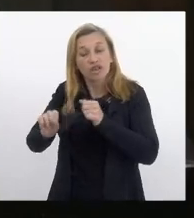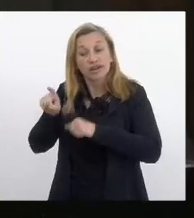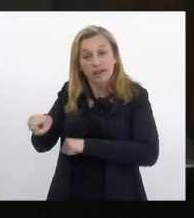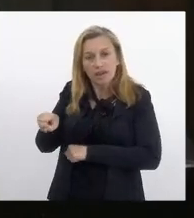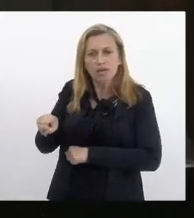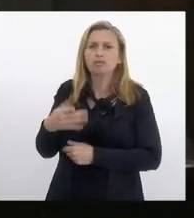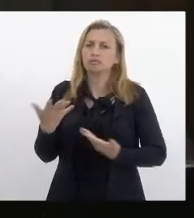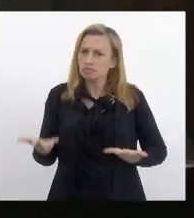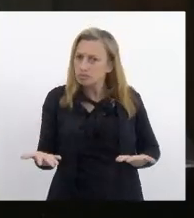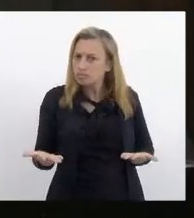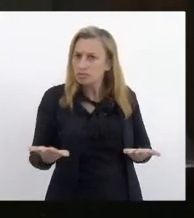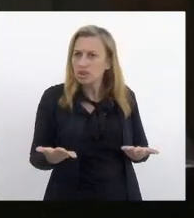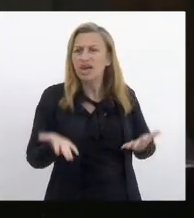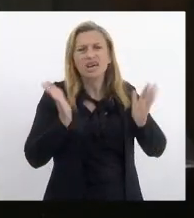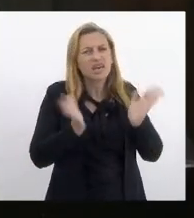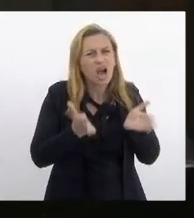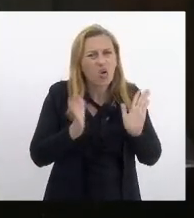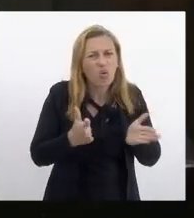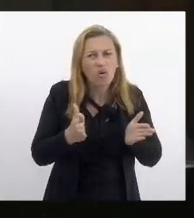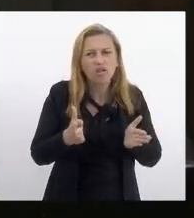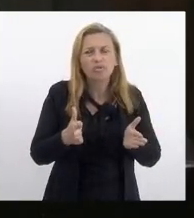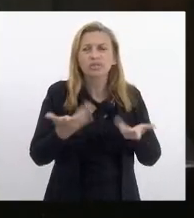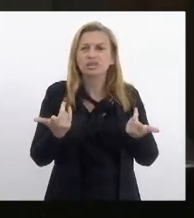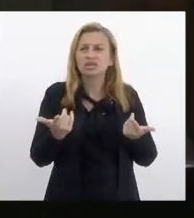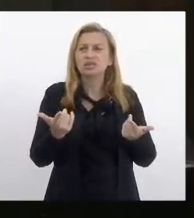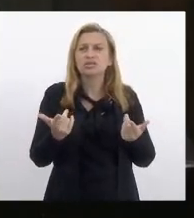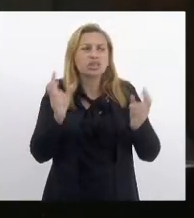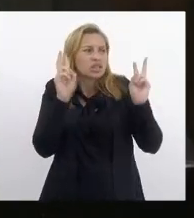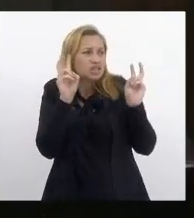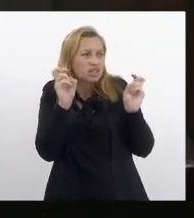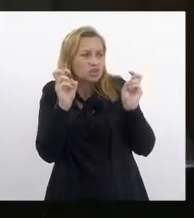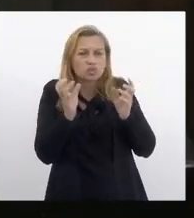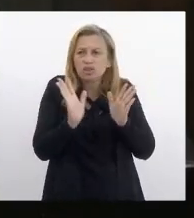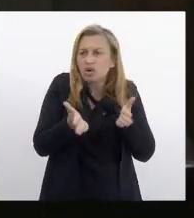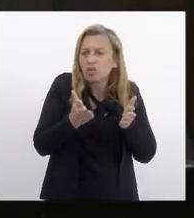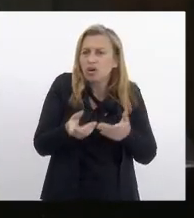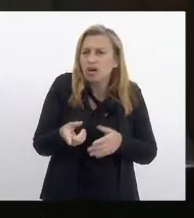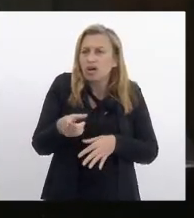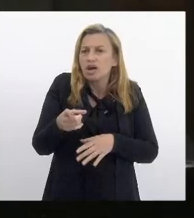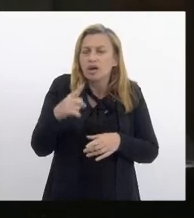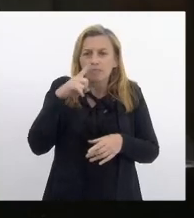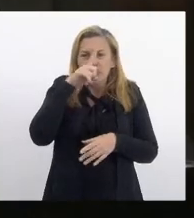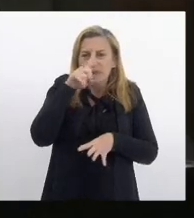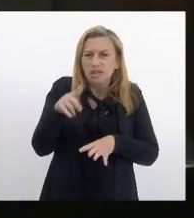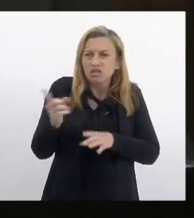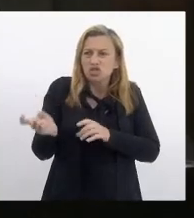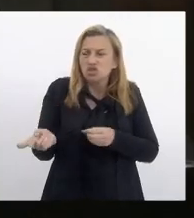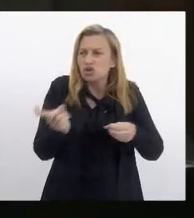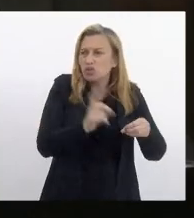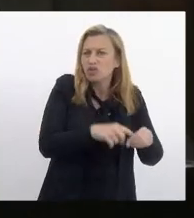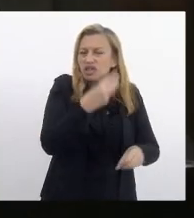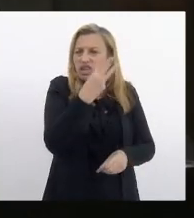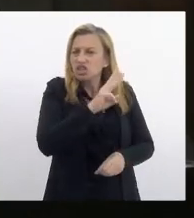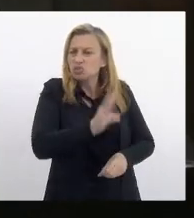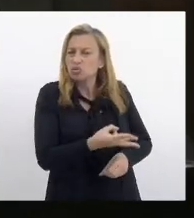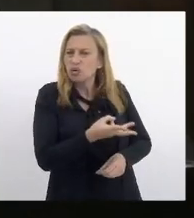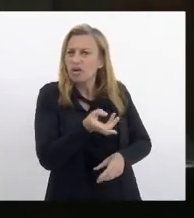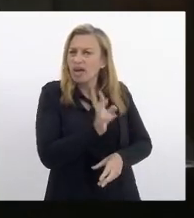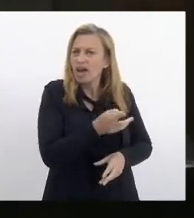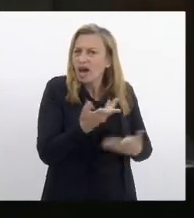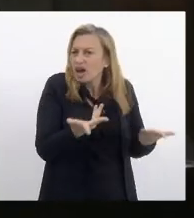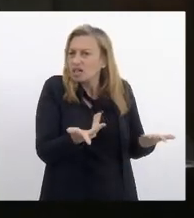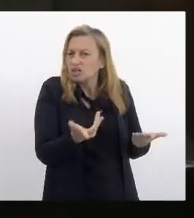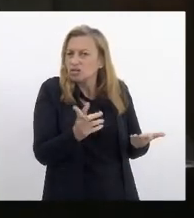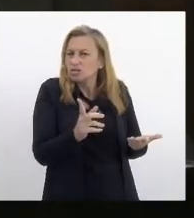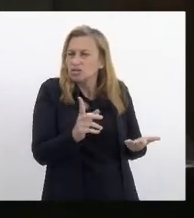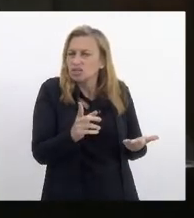Ora essa, e agora tendo que lidar com esse tipo de situação, correndo o risco de ter que devolver, Luiz Paulo, R$3.000 por uma coisa